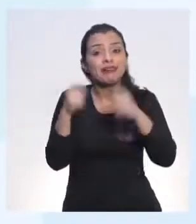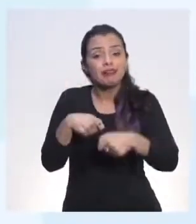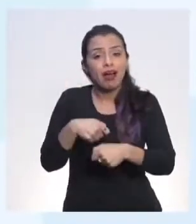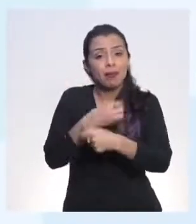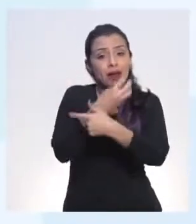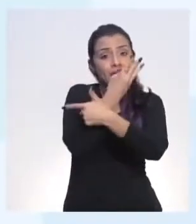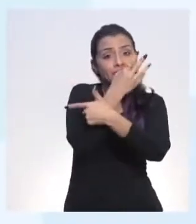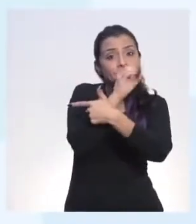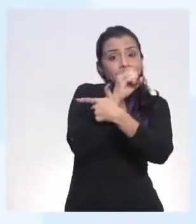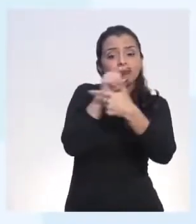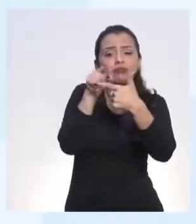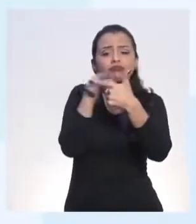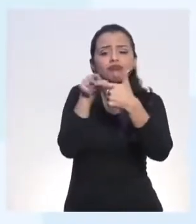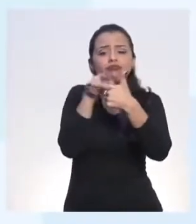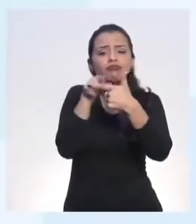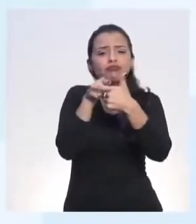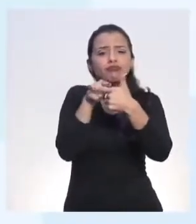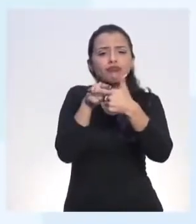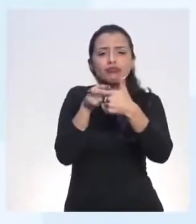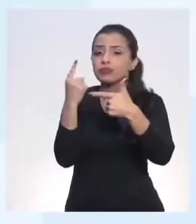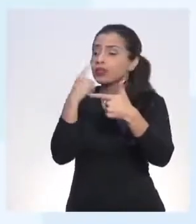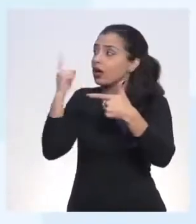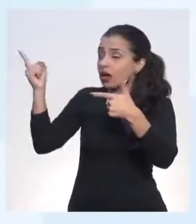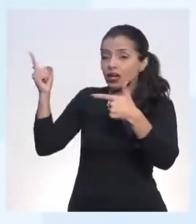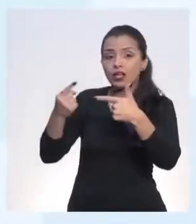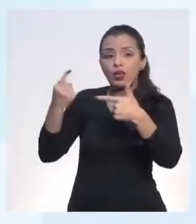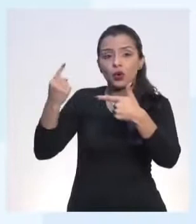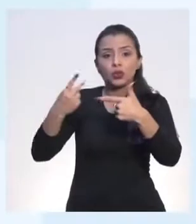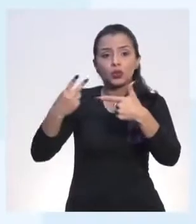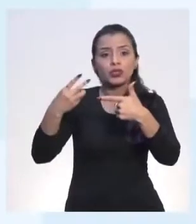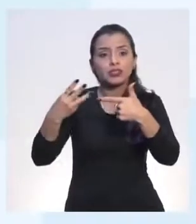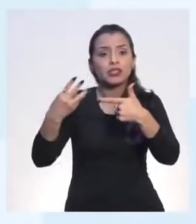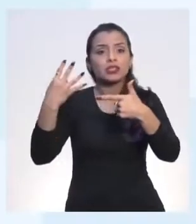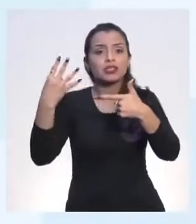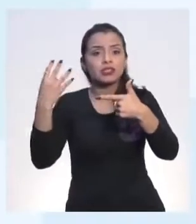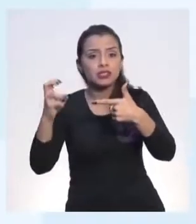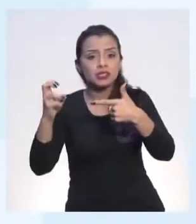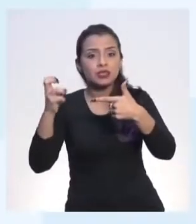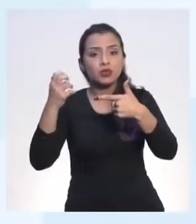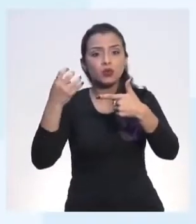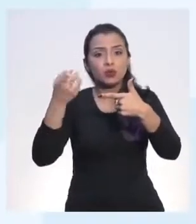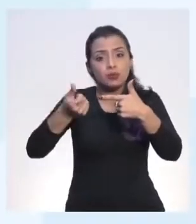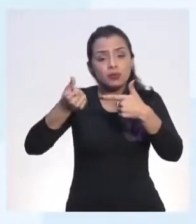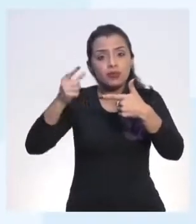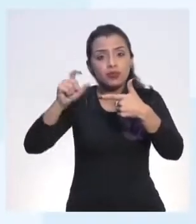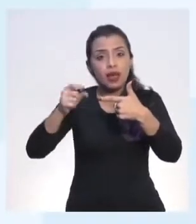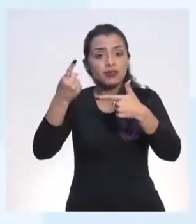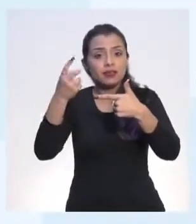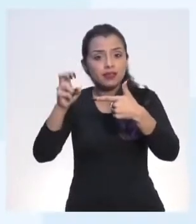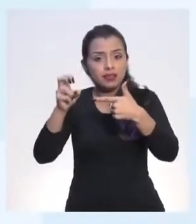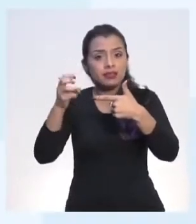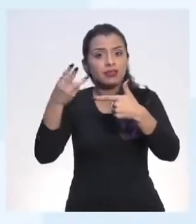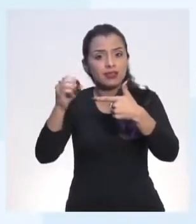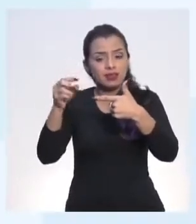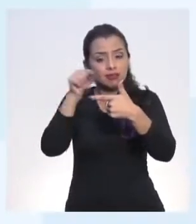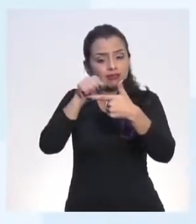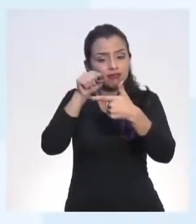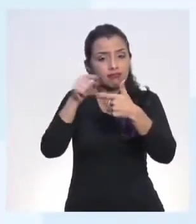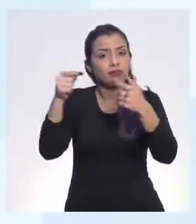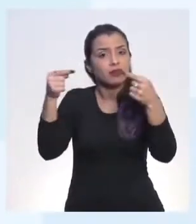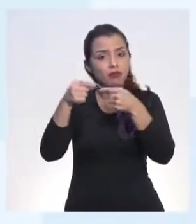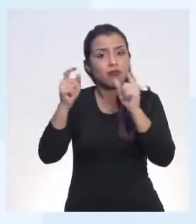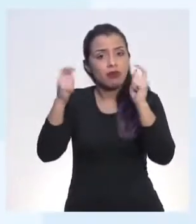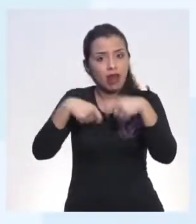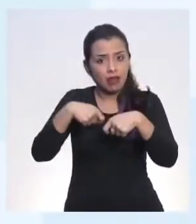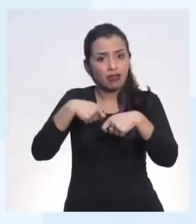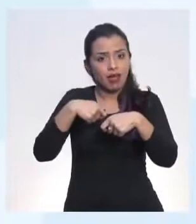ideia do por ele mesmo. Isso mesmo. Esses são os divisores aí, no caso, os divisores de 30. Tem uma relação,